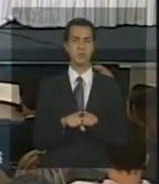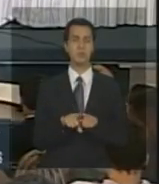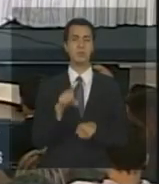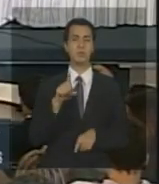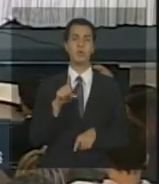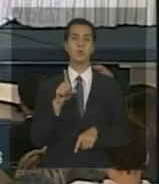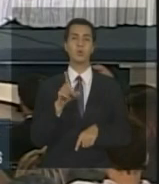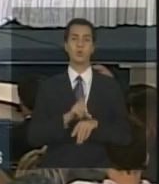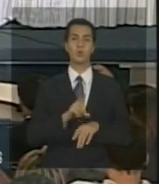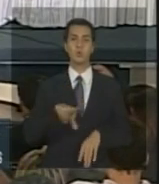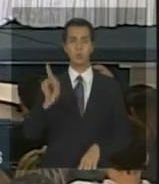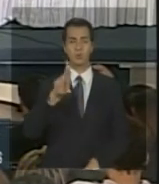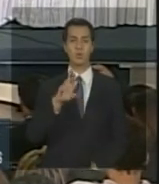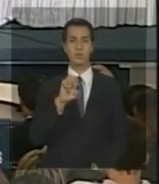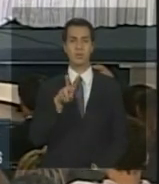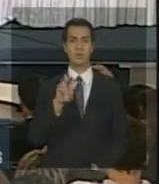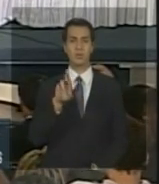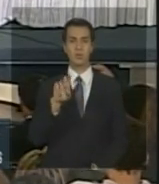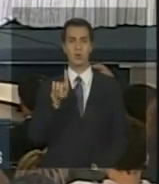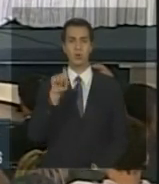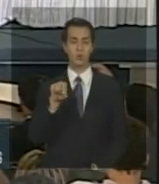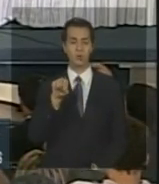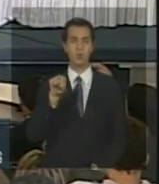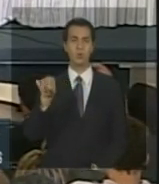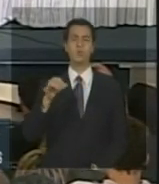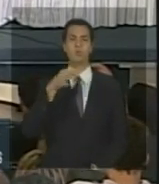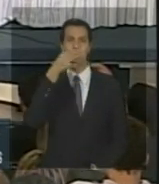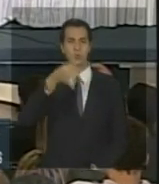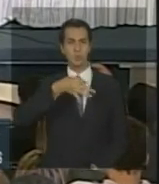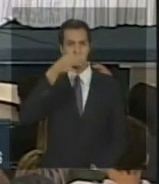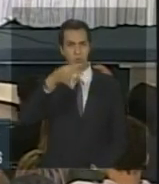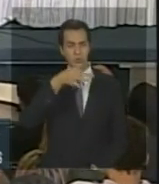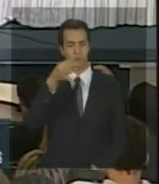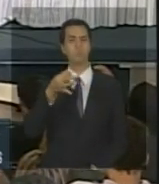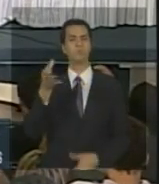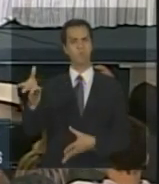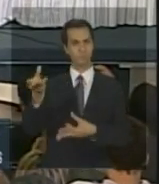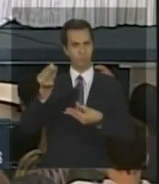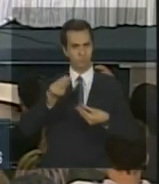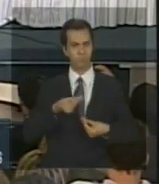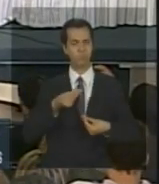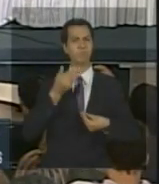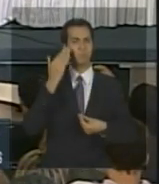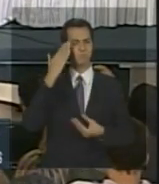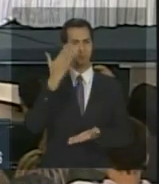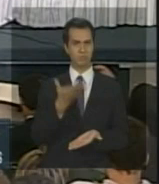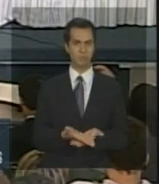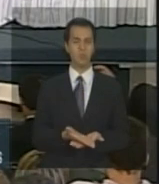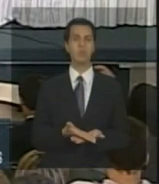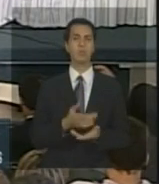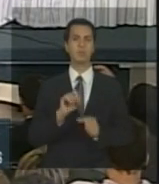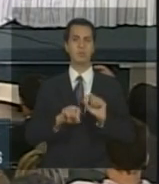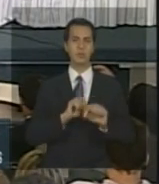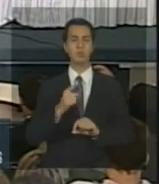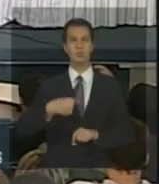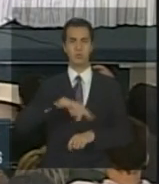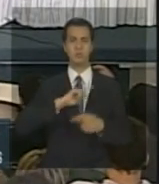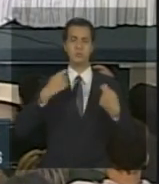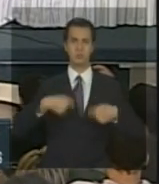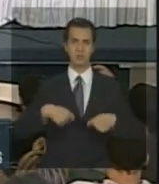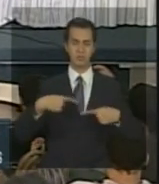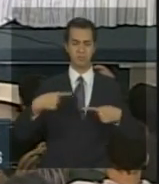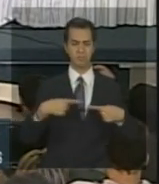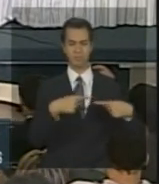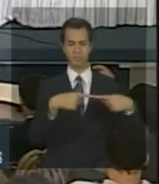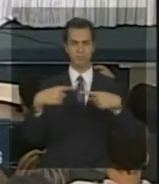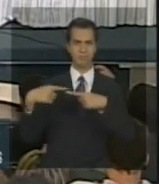doutor Everaldo sobre a importância de que tenhamos diretrizes comuns para a atuação entre as